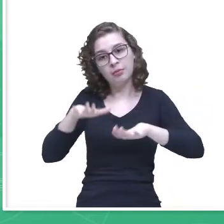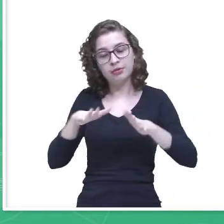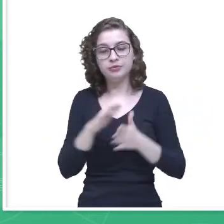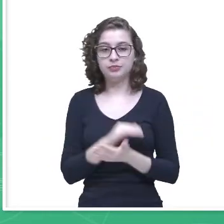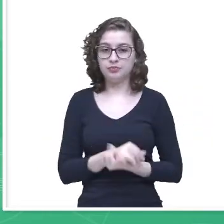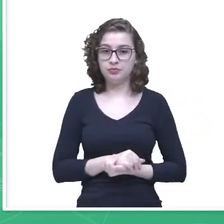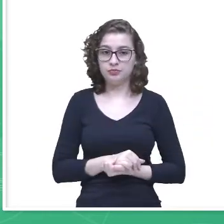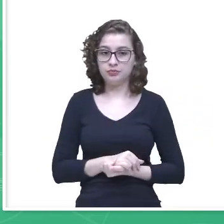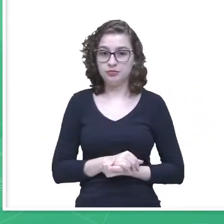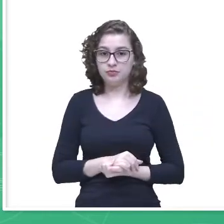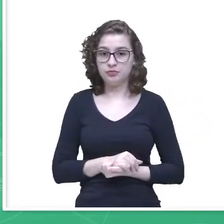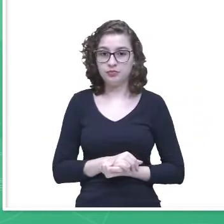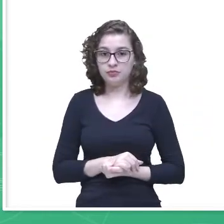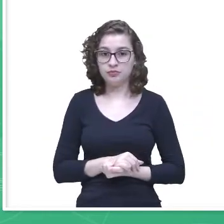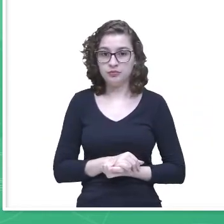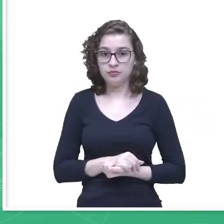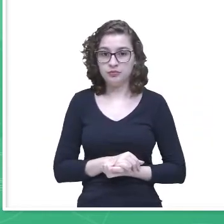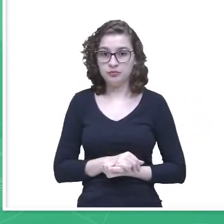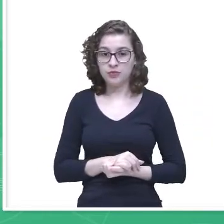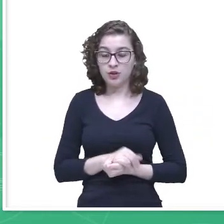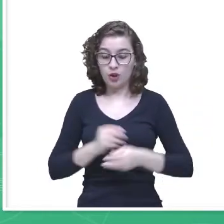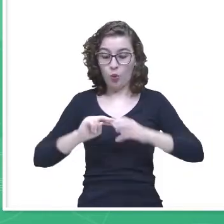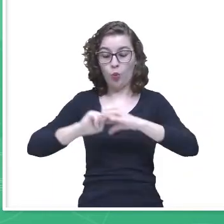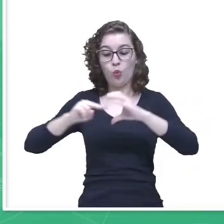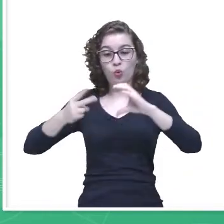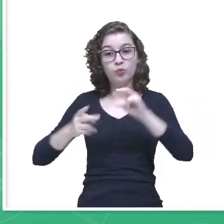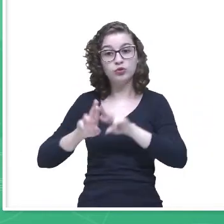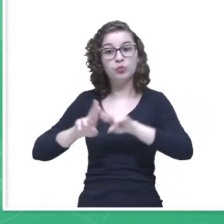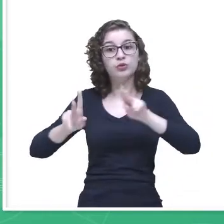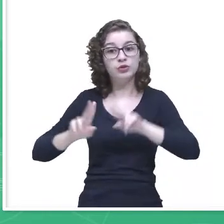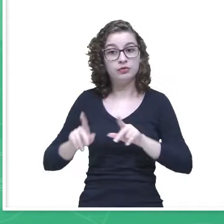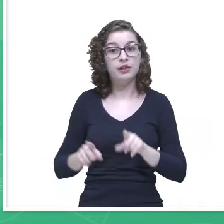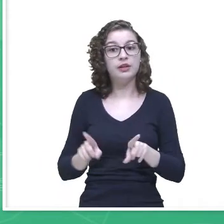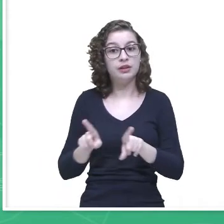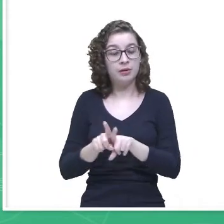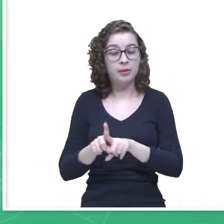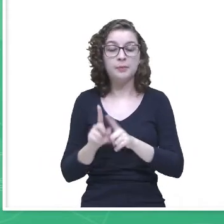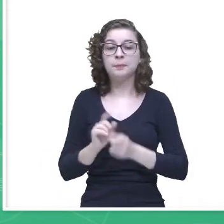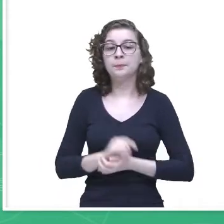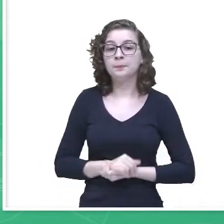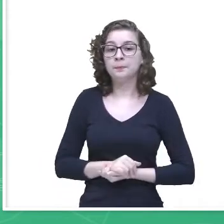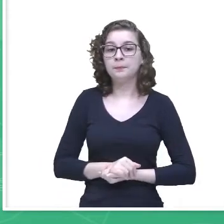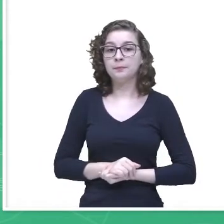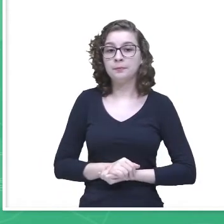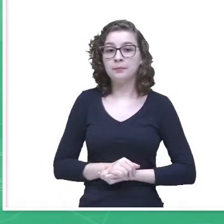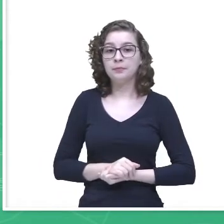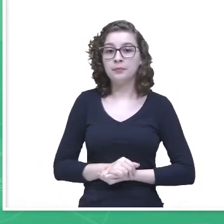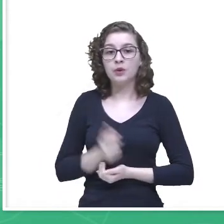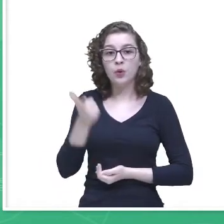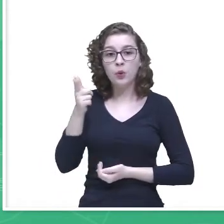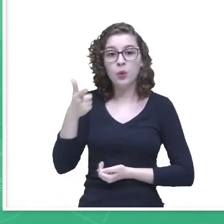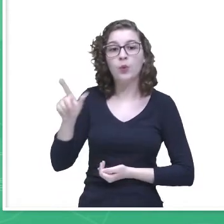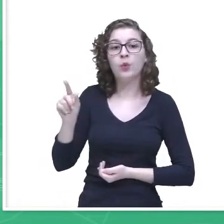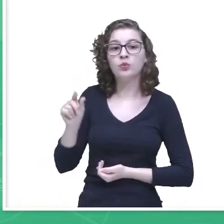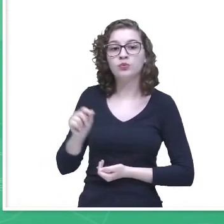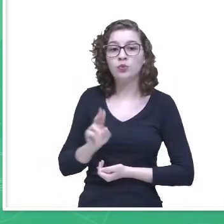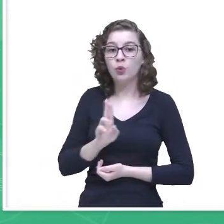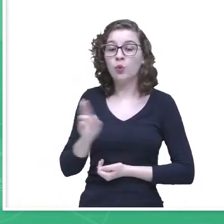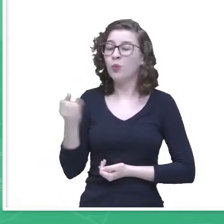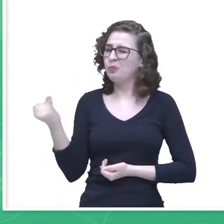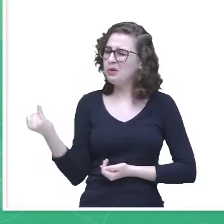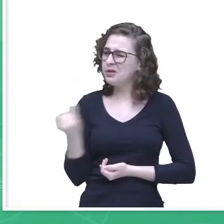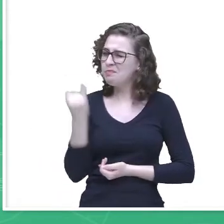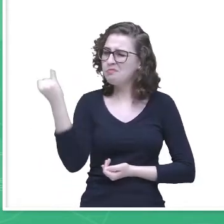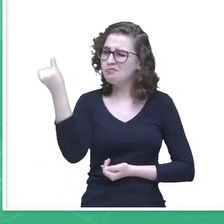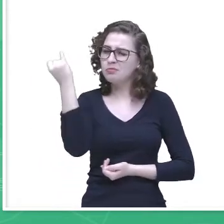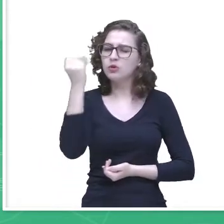ter diferentes formas de cromossomos, mas todos eles são cromossomos, beleza? Outro nome que eu quero que você preste